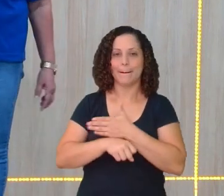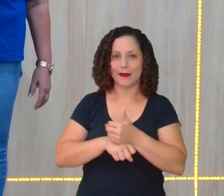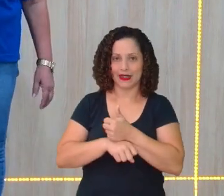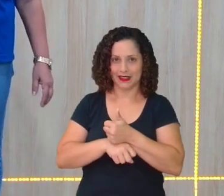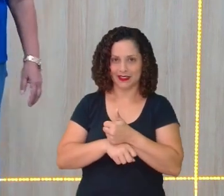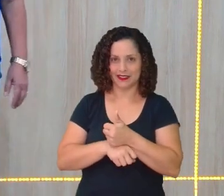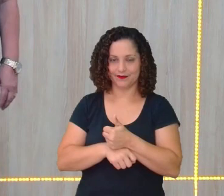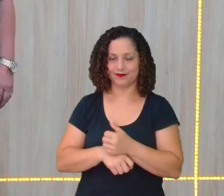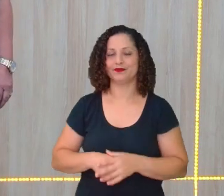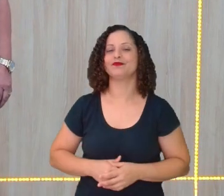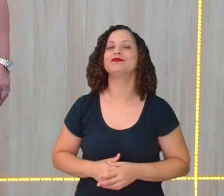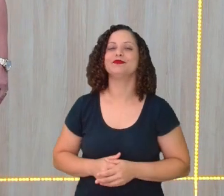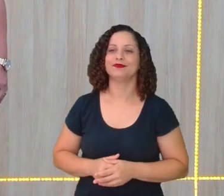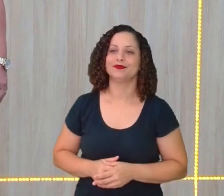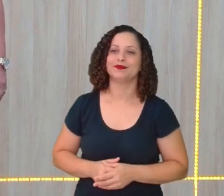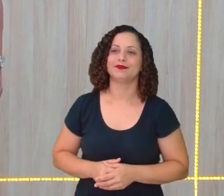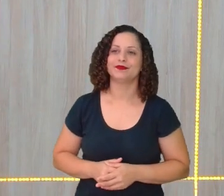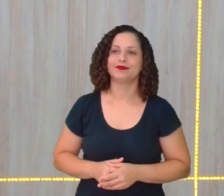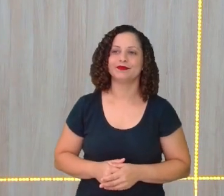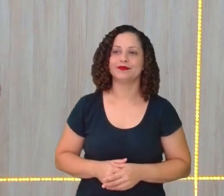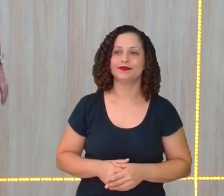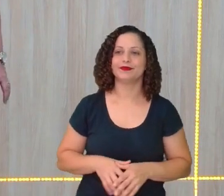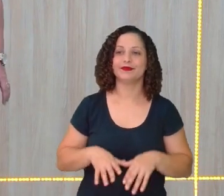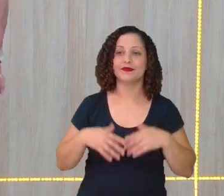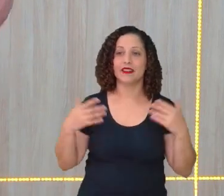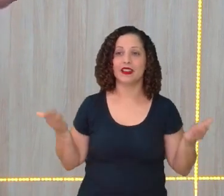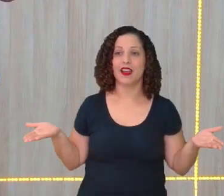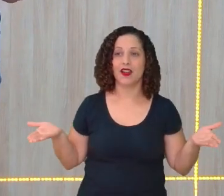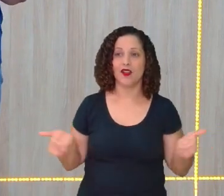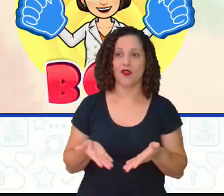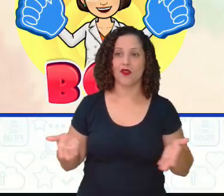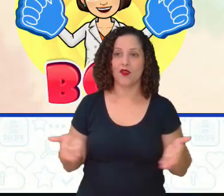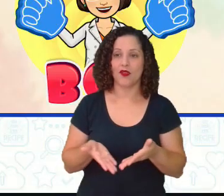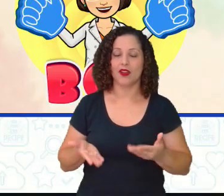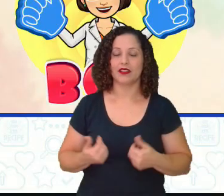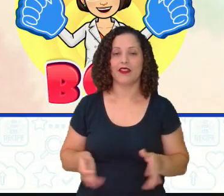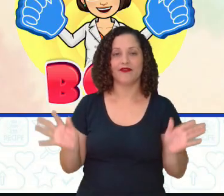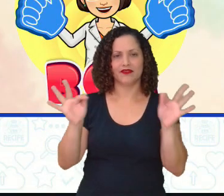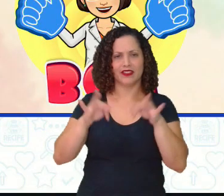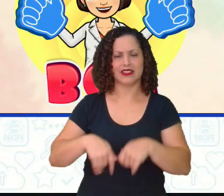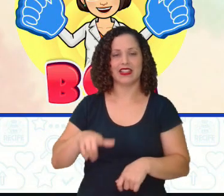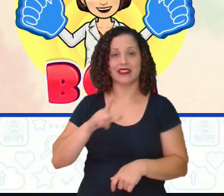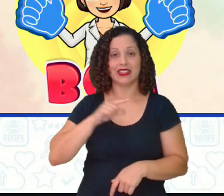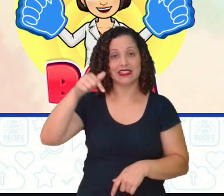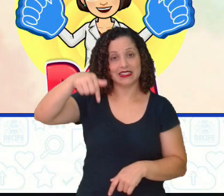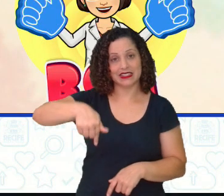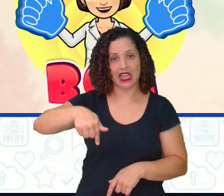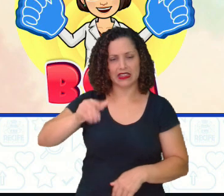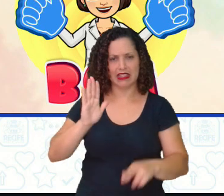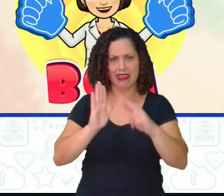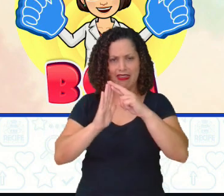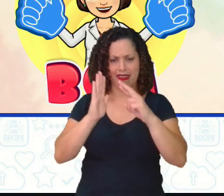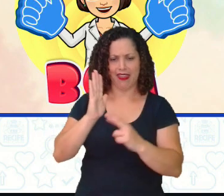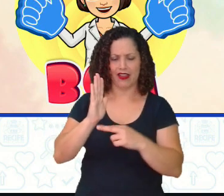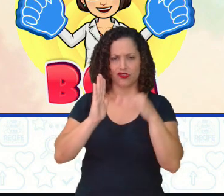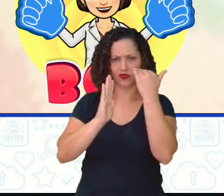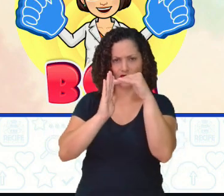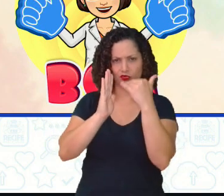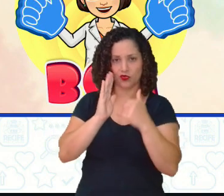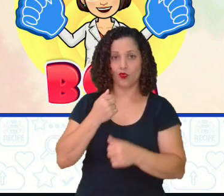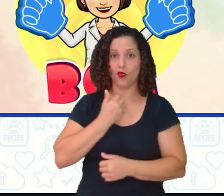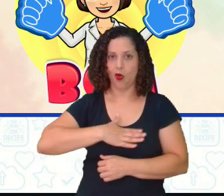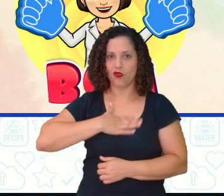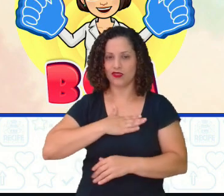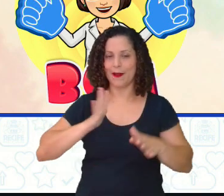Farias Neves, lá em Dois Irmãos. E aqui eu vou encerrar para vocês com 7 regras de ouro para quem gosta de